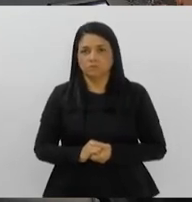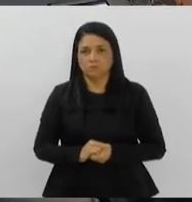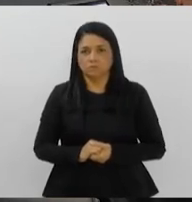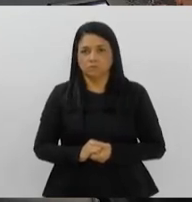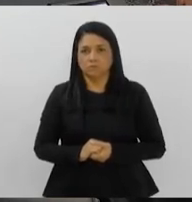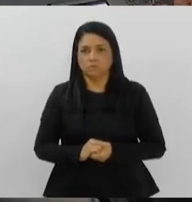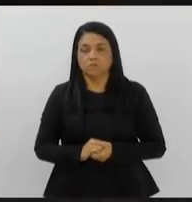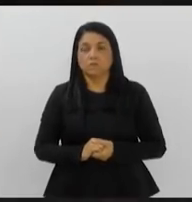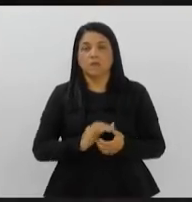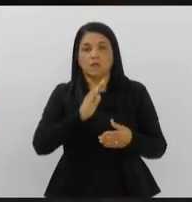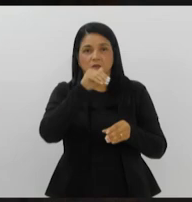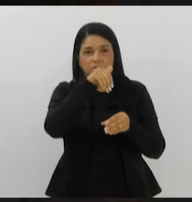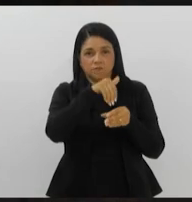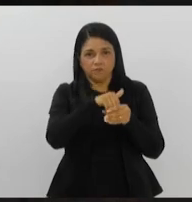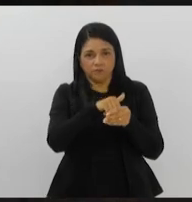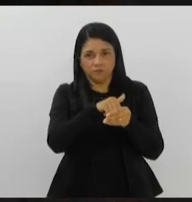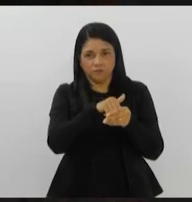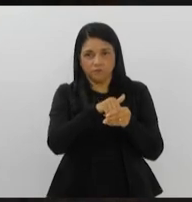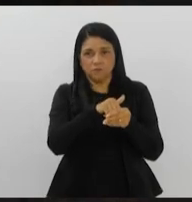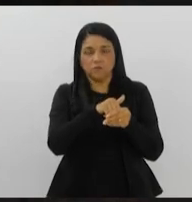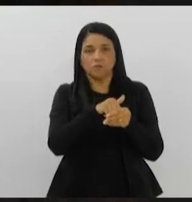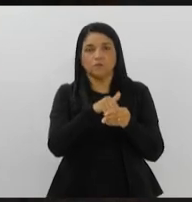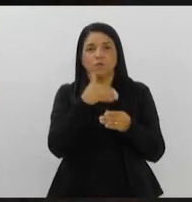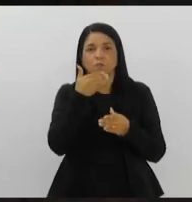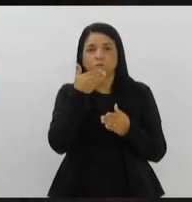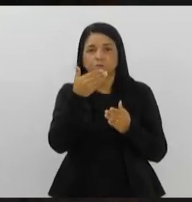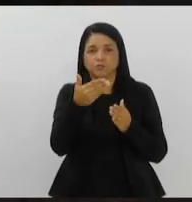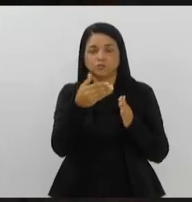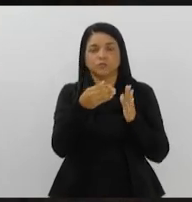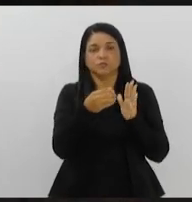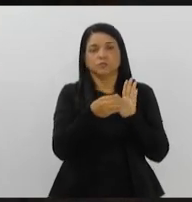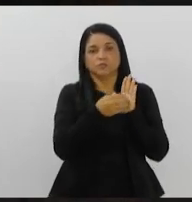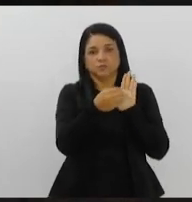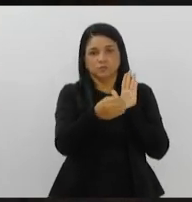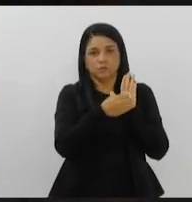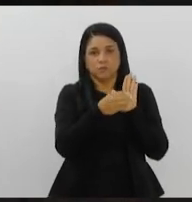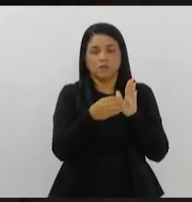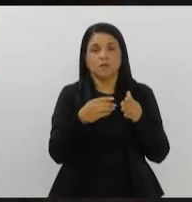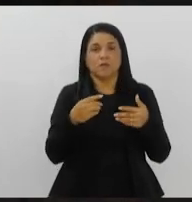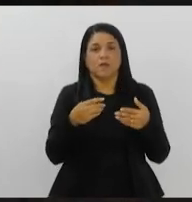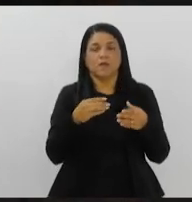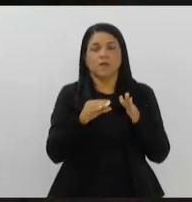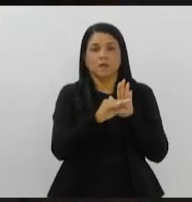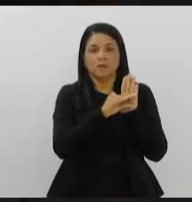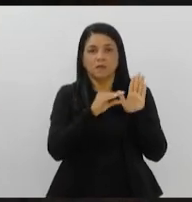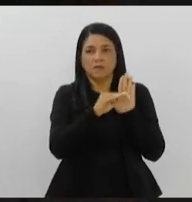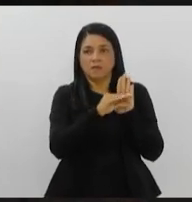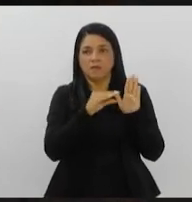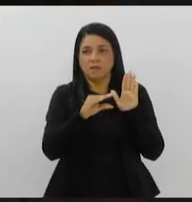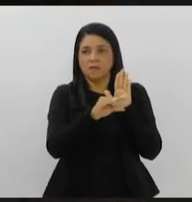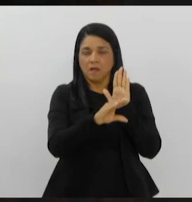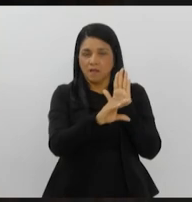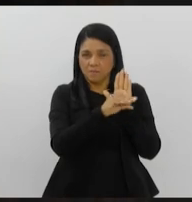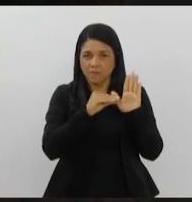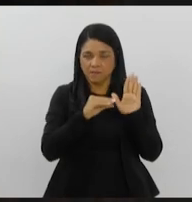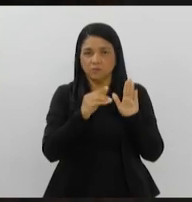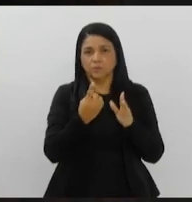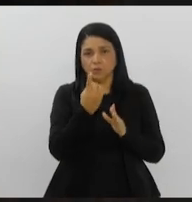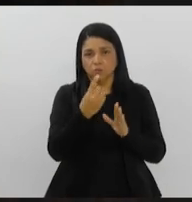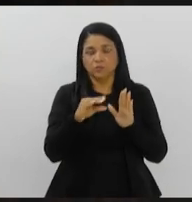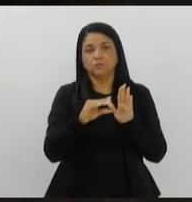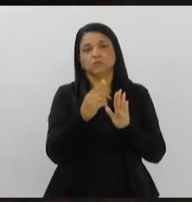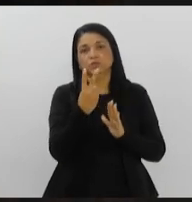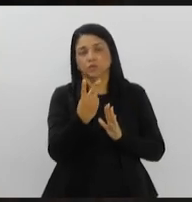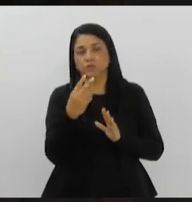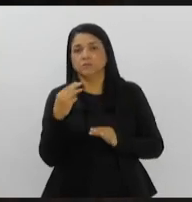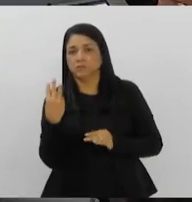Em votação, os requerimentos de destaque, a emenda número 1, a emenda número 2 e a emenda número 3. Os senhores